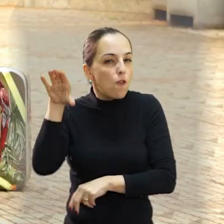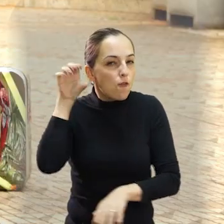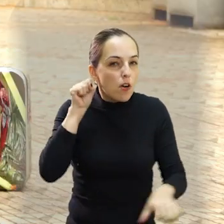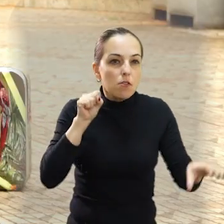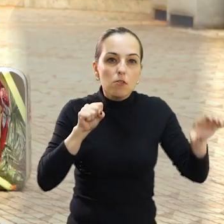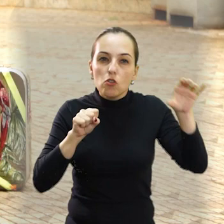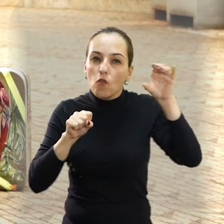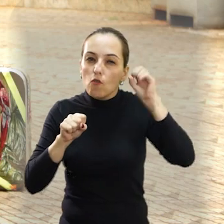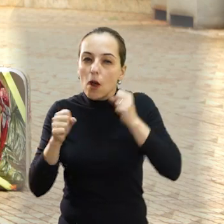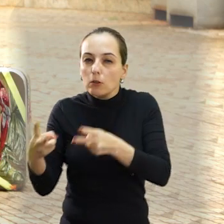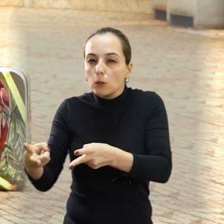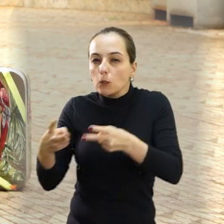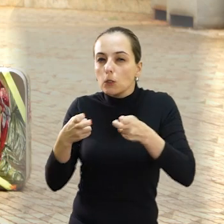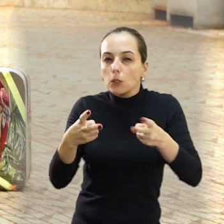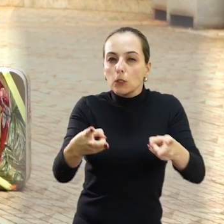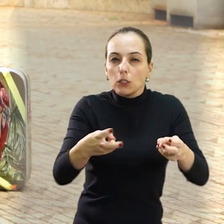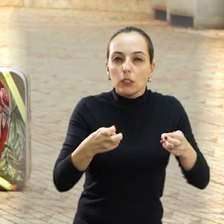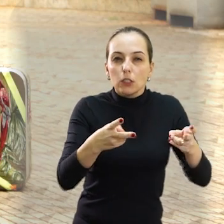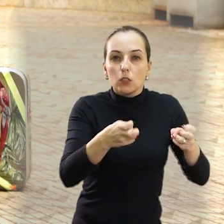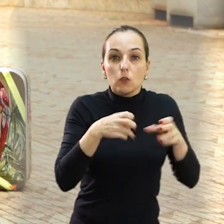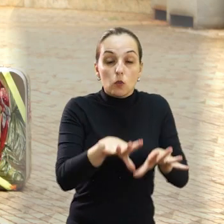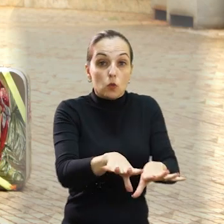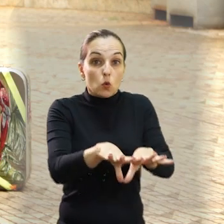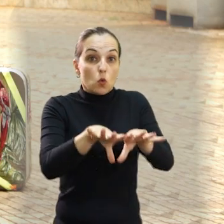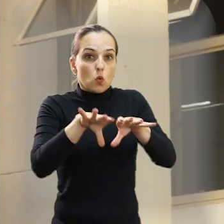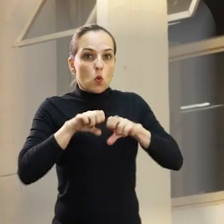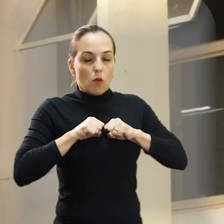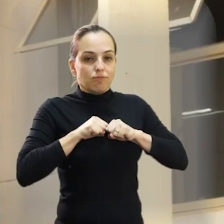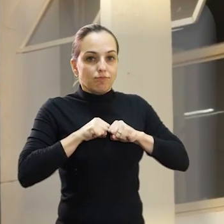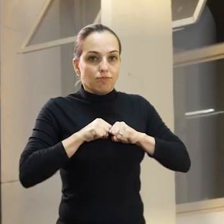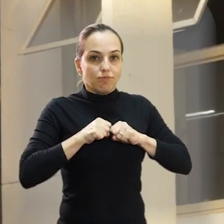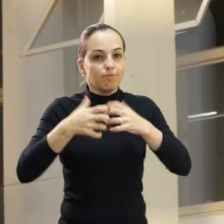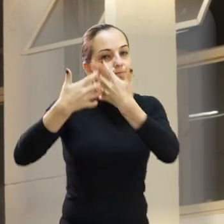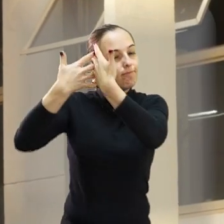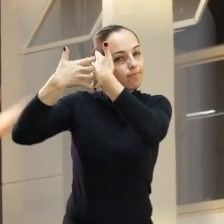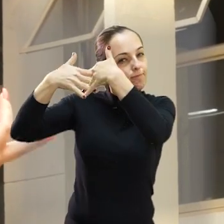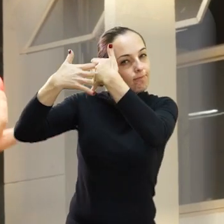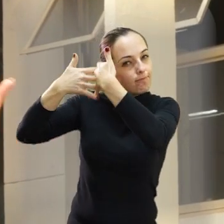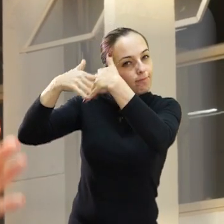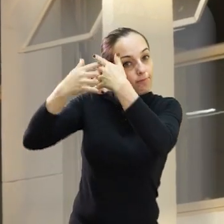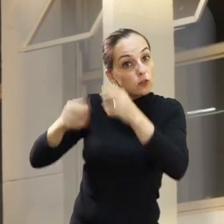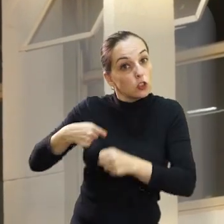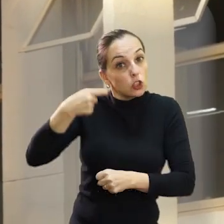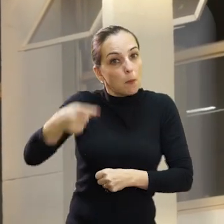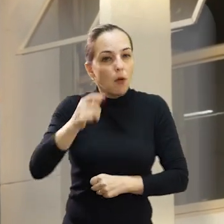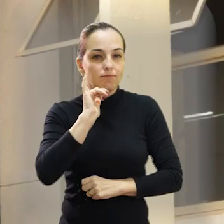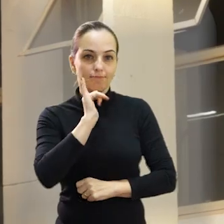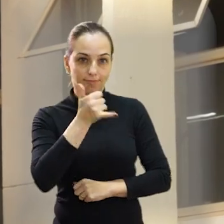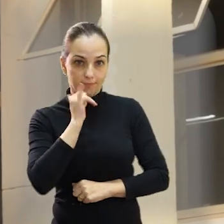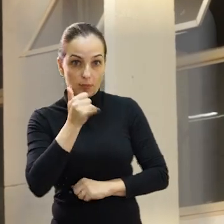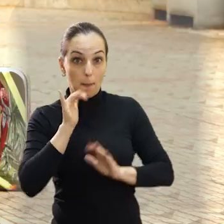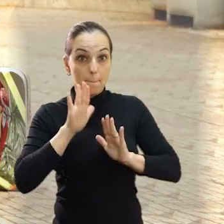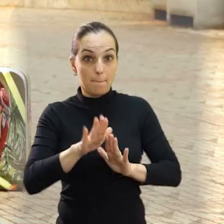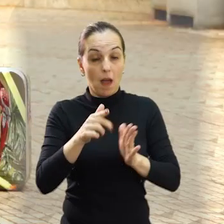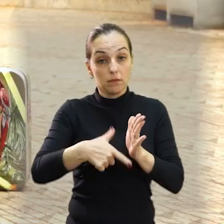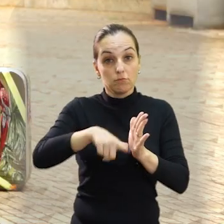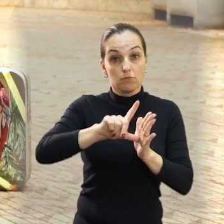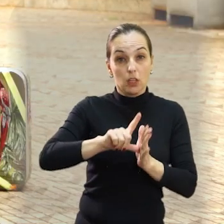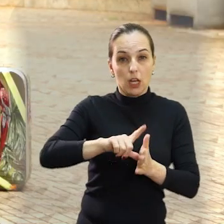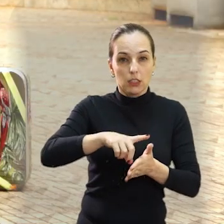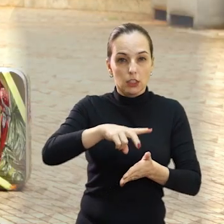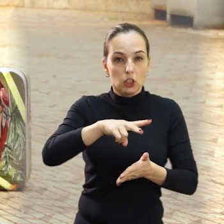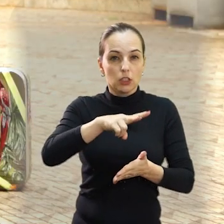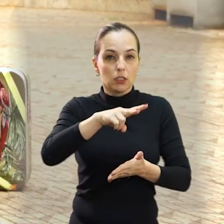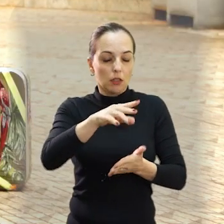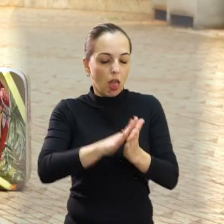em todos os lugares onde eu estava, eu ficava meio que atenta para saber e ouvir a história e poder criar da minha forma. Mas eu